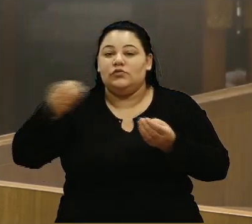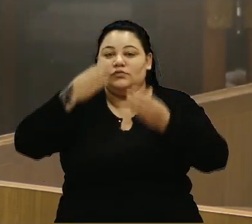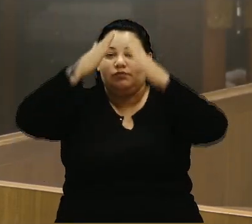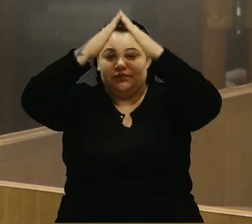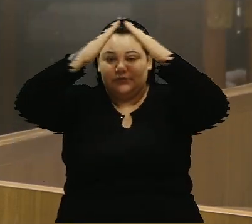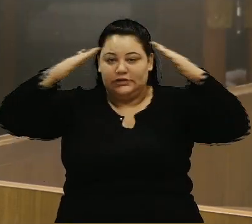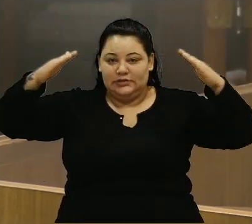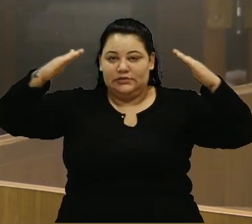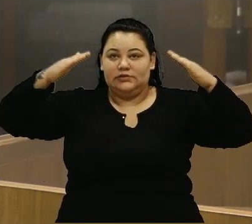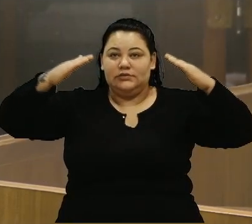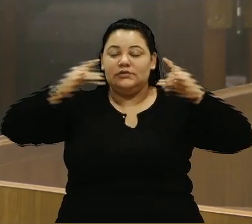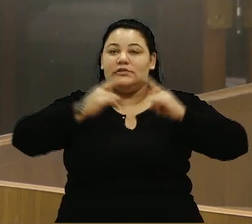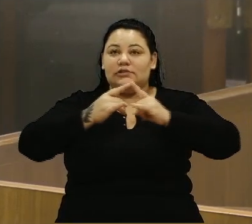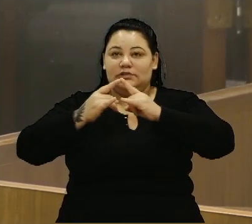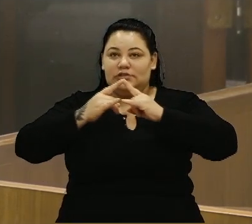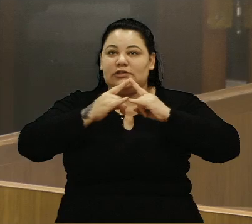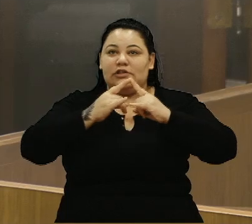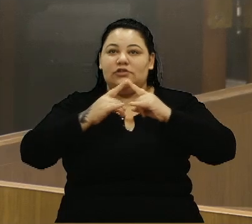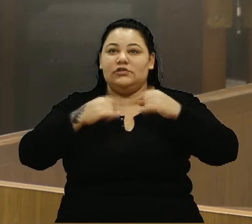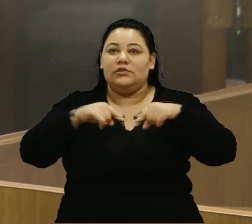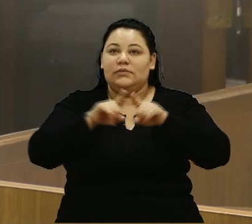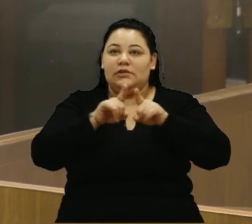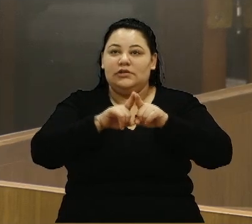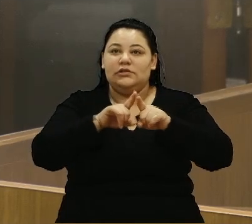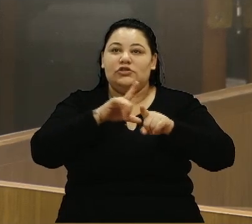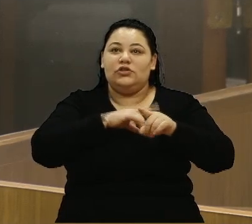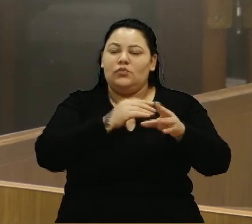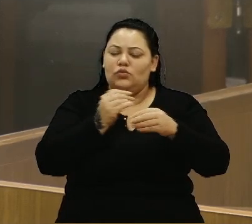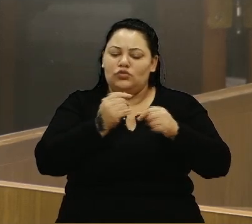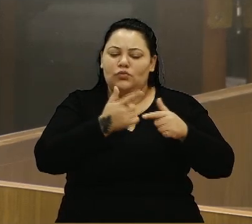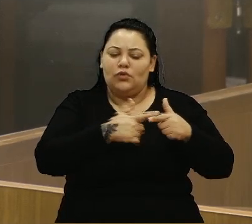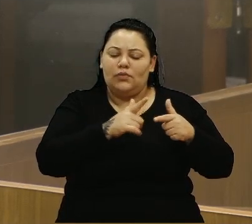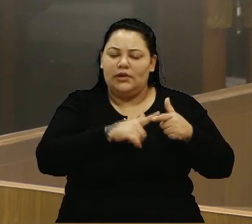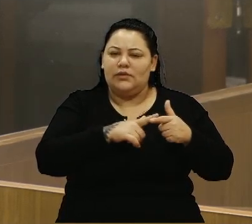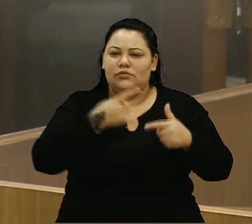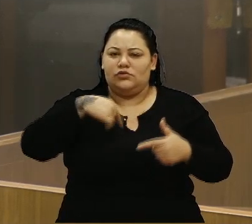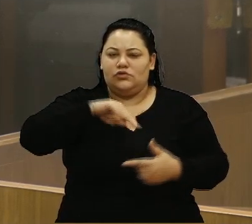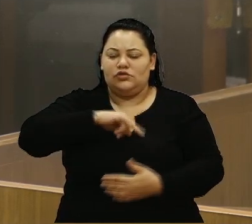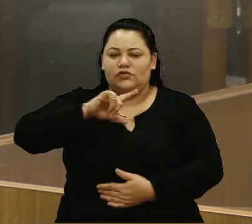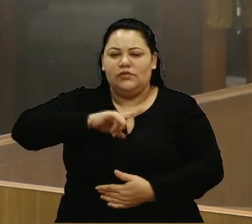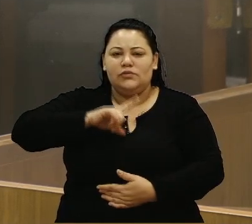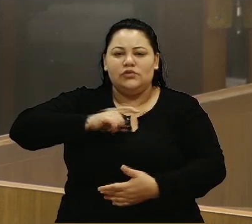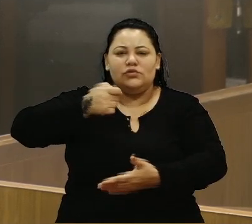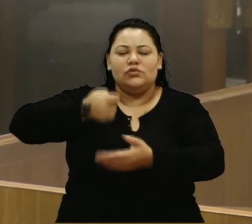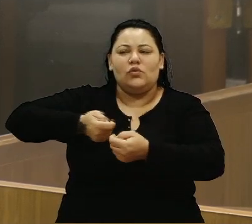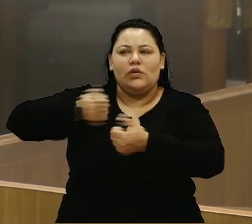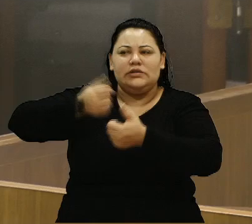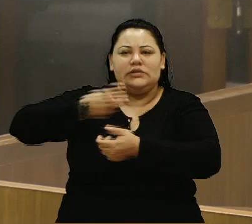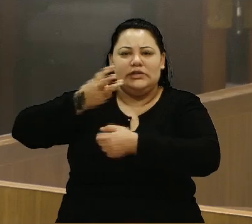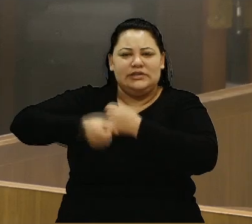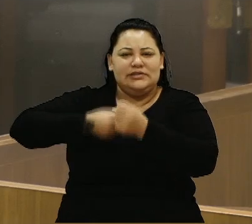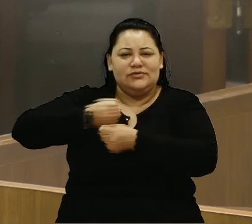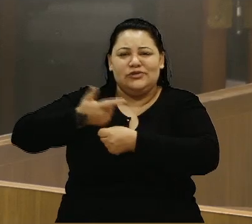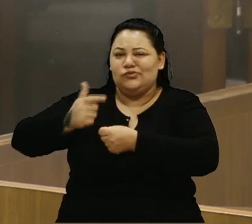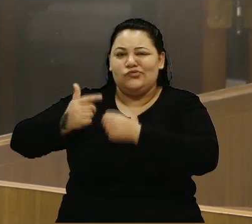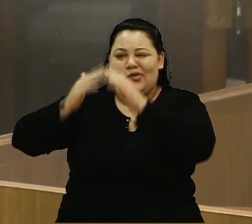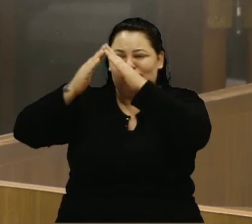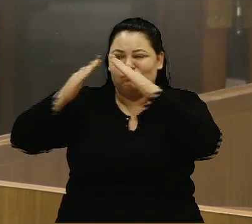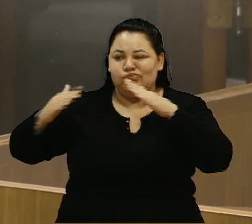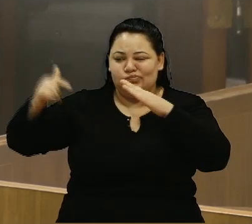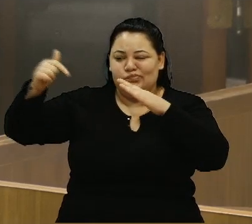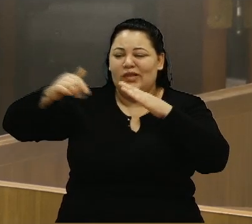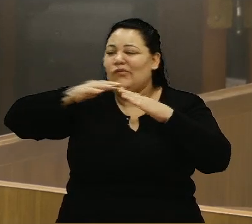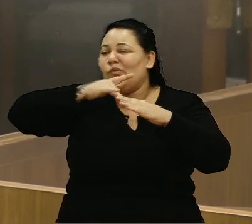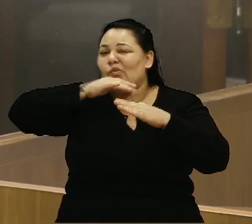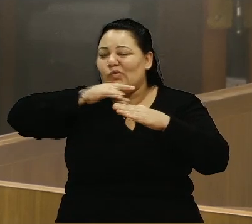que também foi um outro problemão que a gente teve, aí nós tivemos praticamente 3 anos sem telhado naquela entidade, é onde a gente